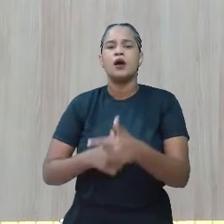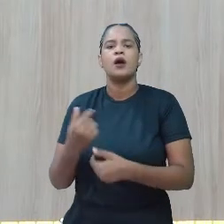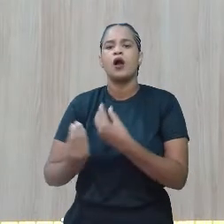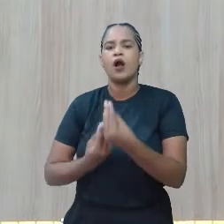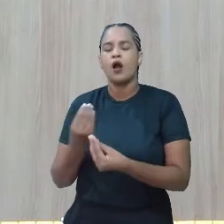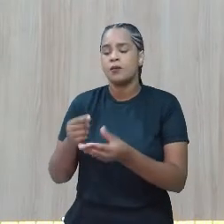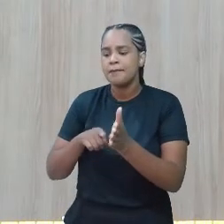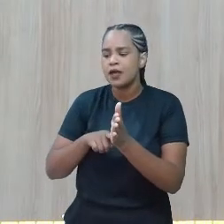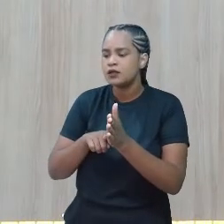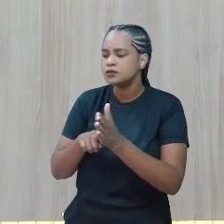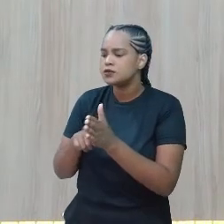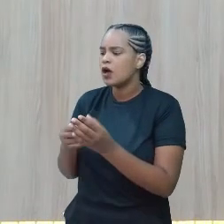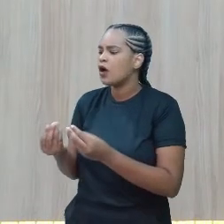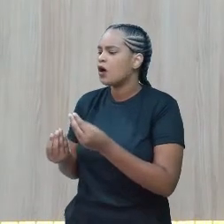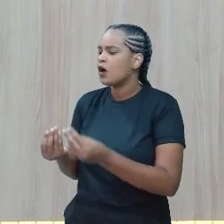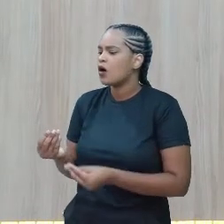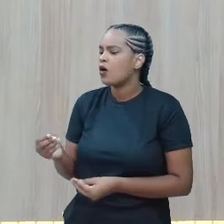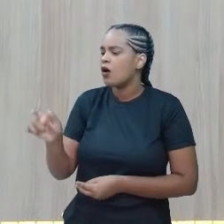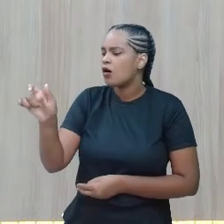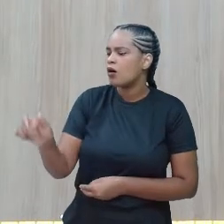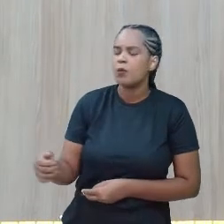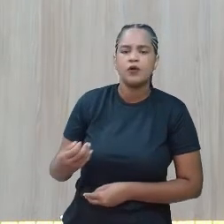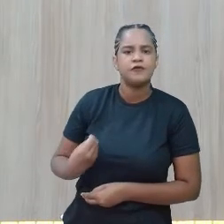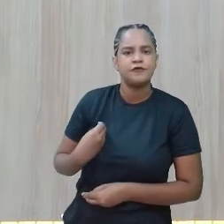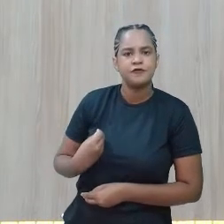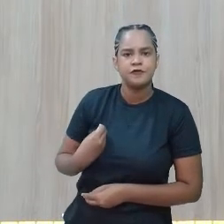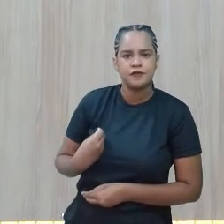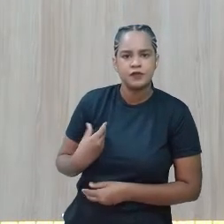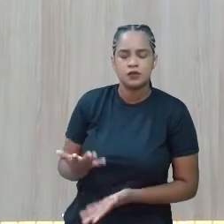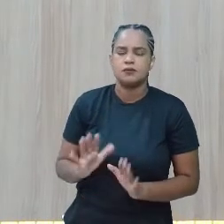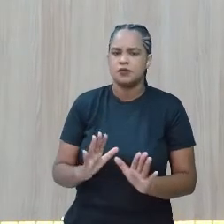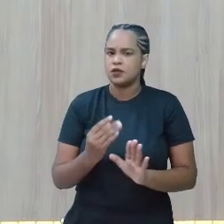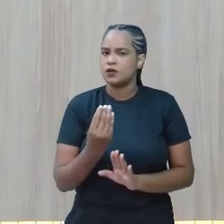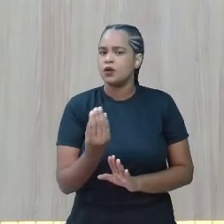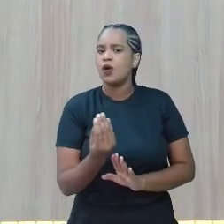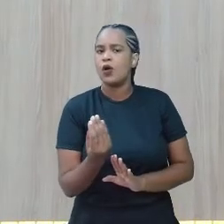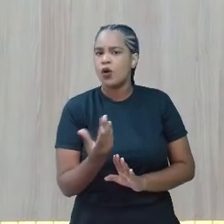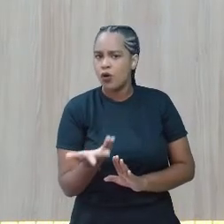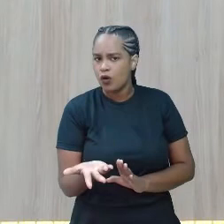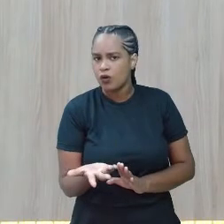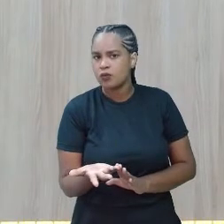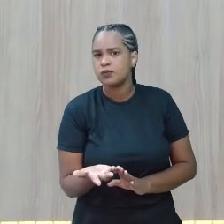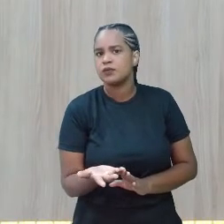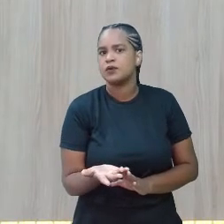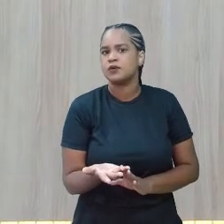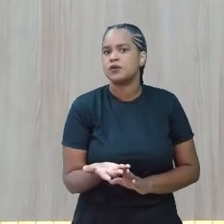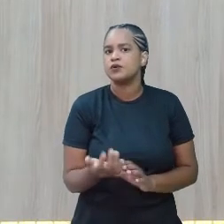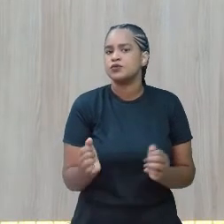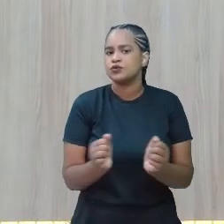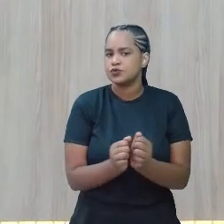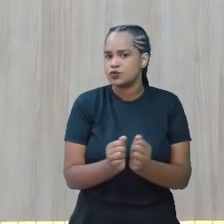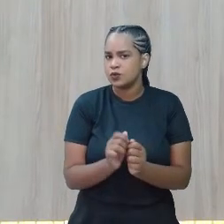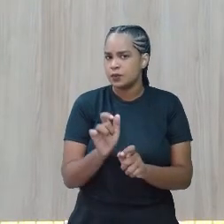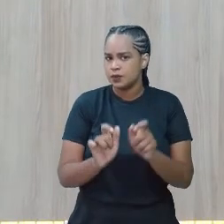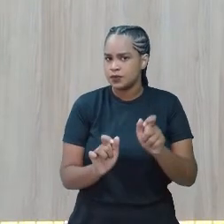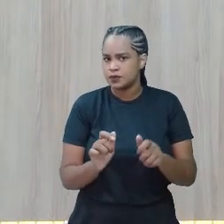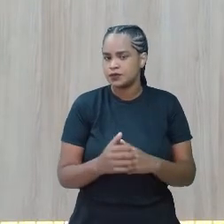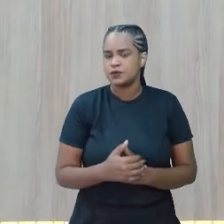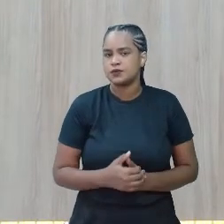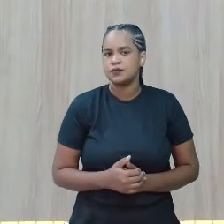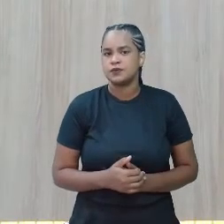pesquisa, procurando saber de que forma ele faz essa pesquisa de campo com a pessoa,